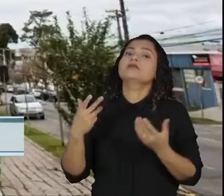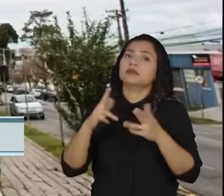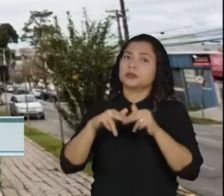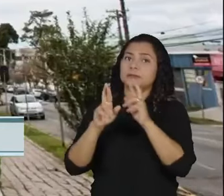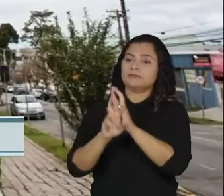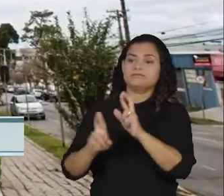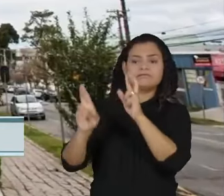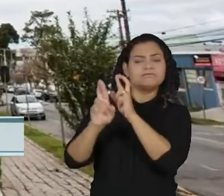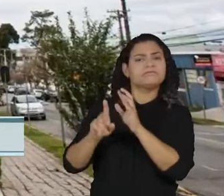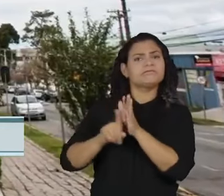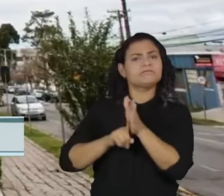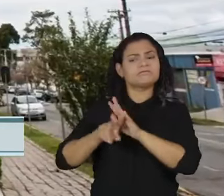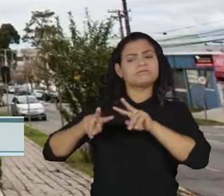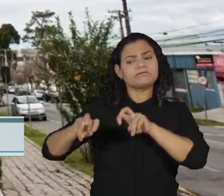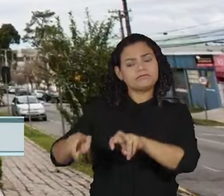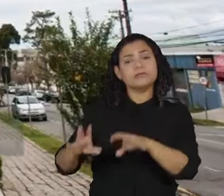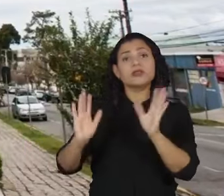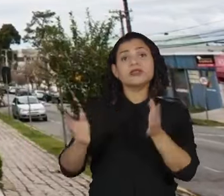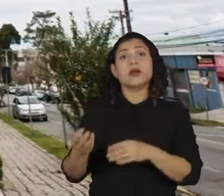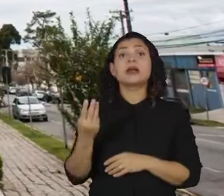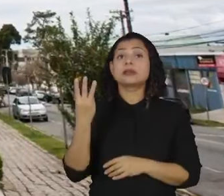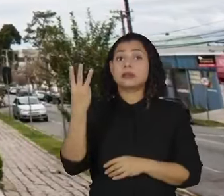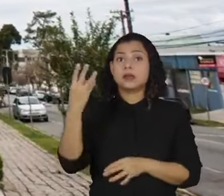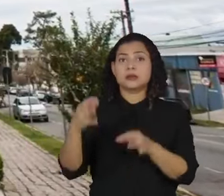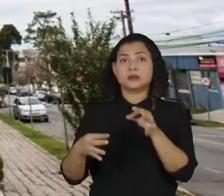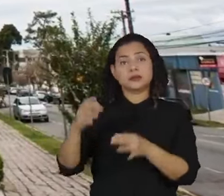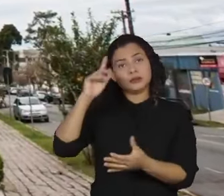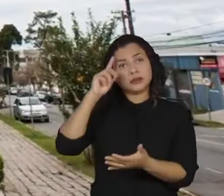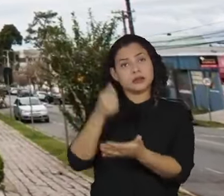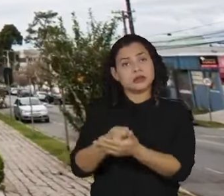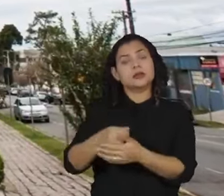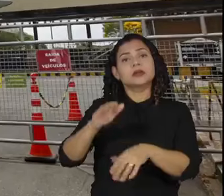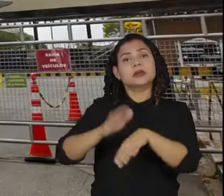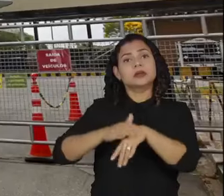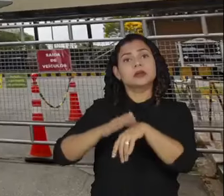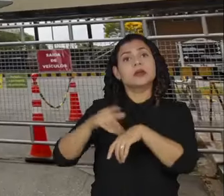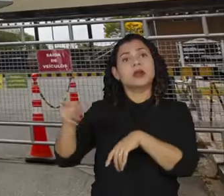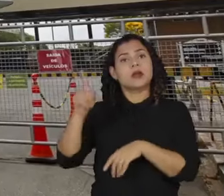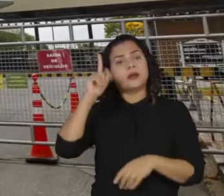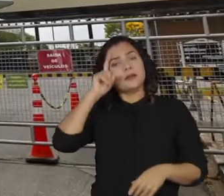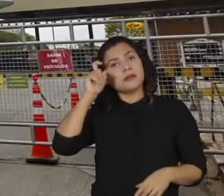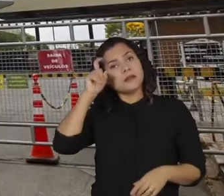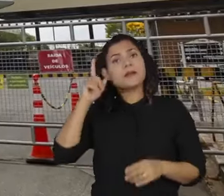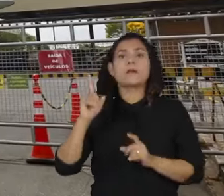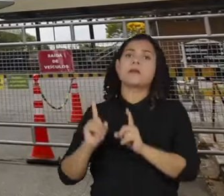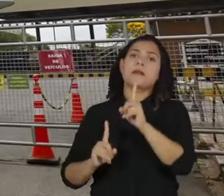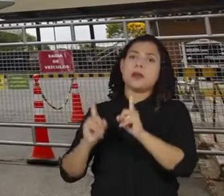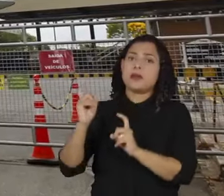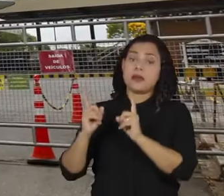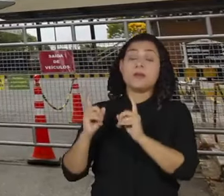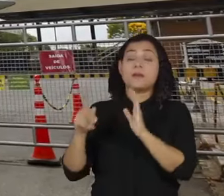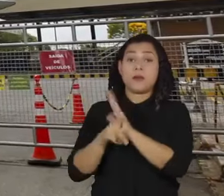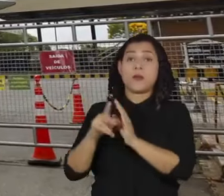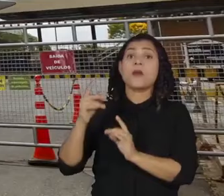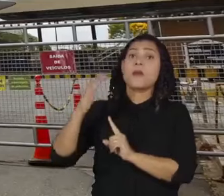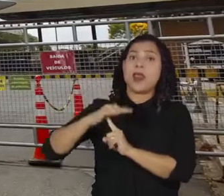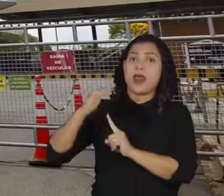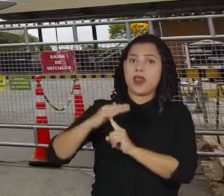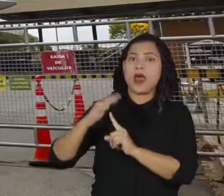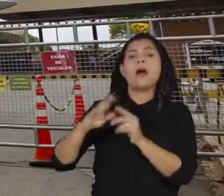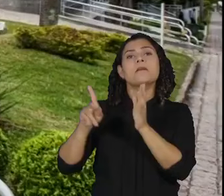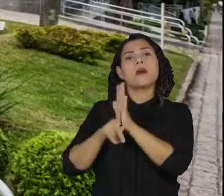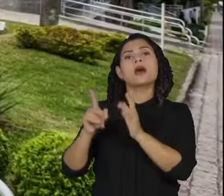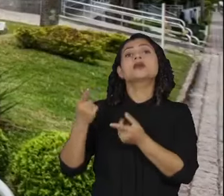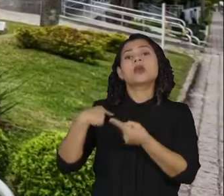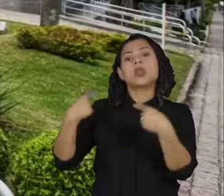Brasil foram reservadas três sessões no Tribunal Regional Eleitoral do Paraná para julgar o caso envolvendo o Sérgio moro a